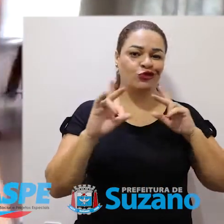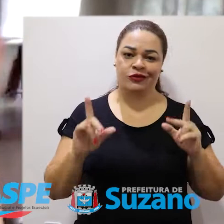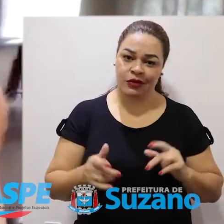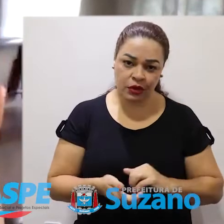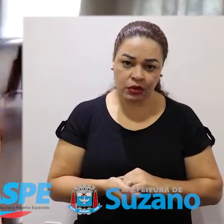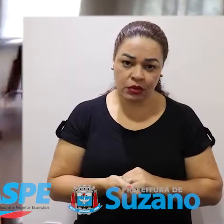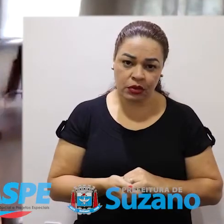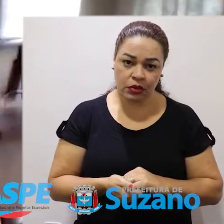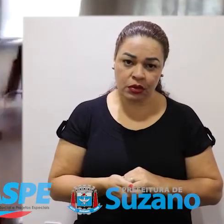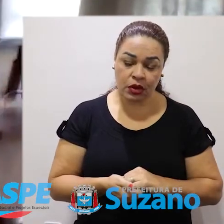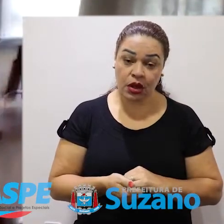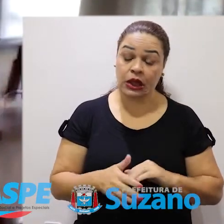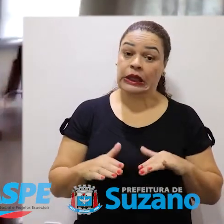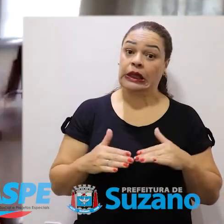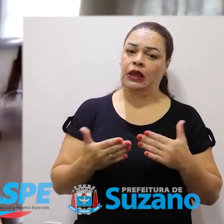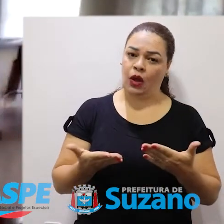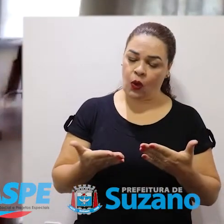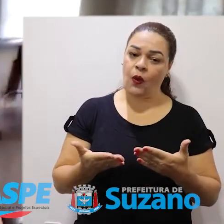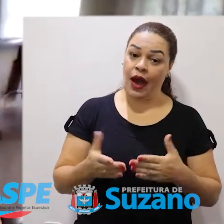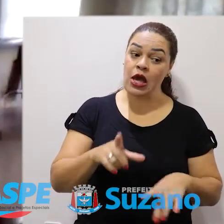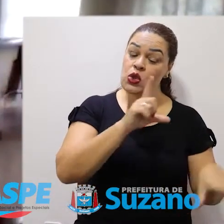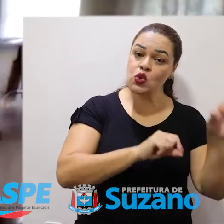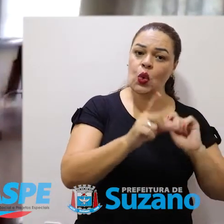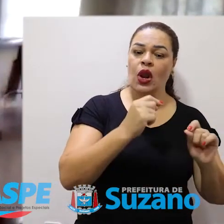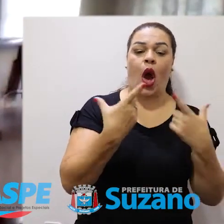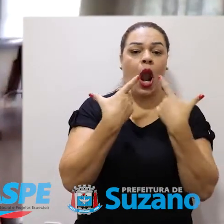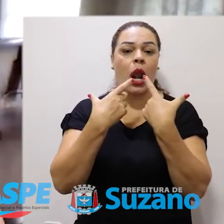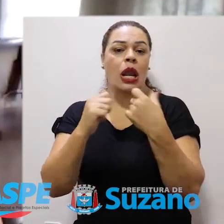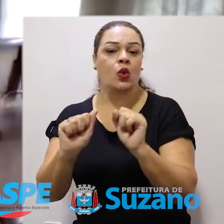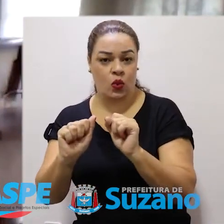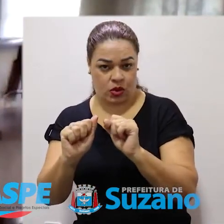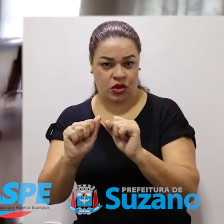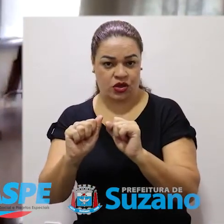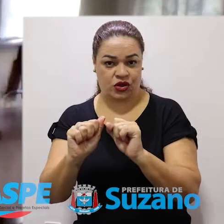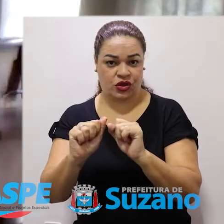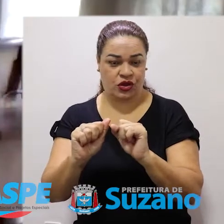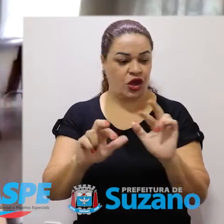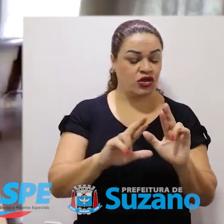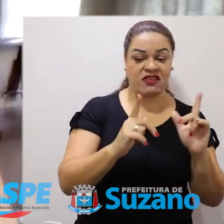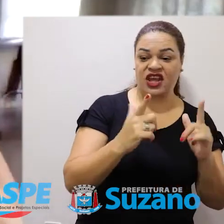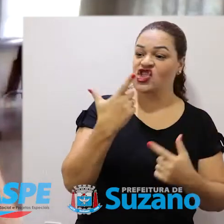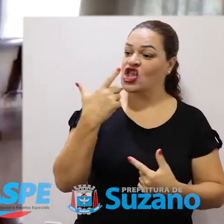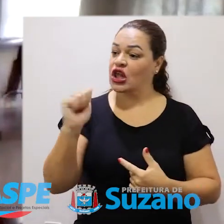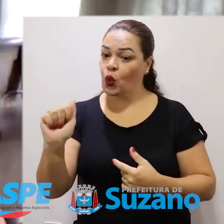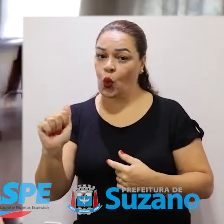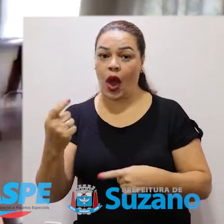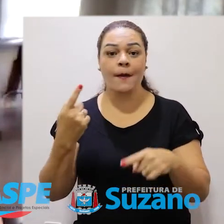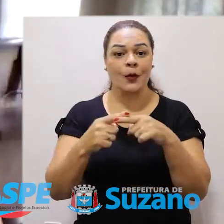dizendo. Então, a gente usou este termo aqui, que é, por exemplo, linguagem. Porque linguagem vai ser um termo